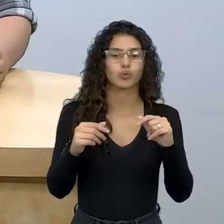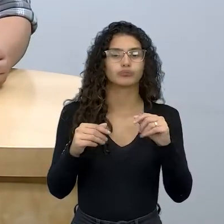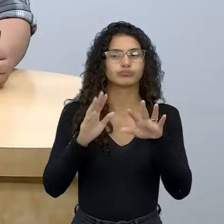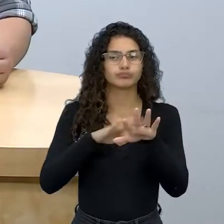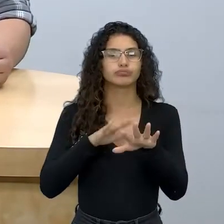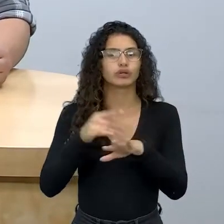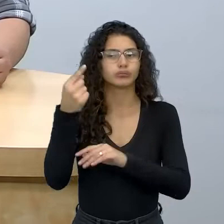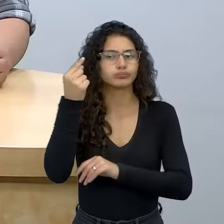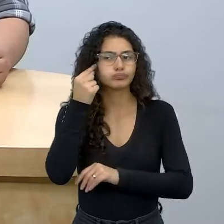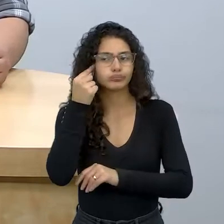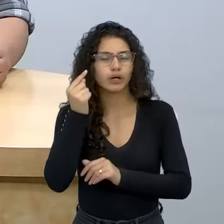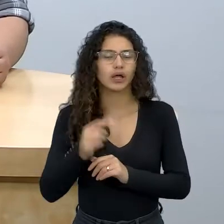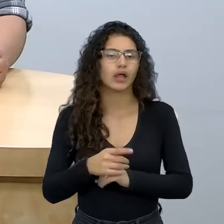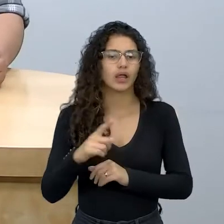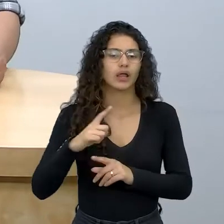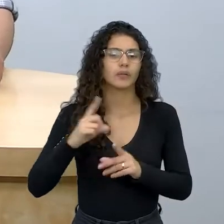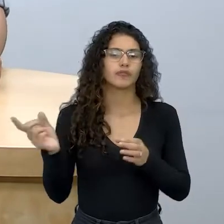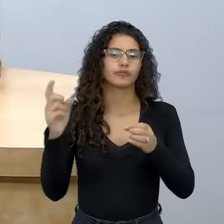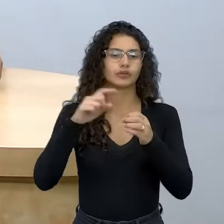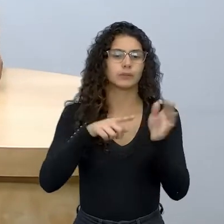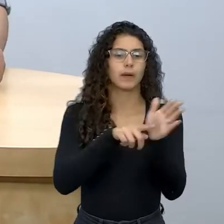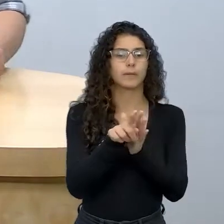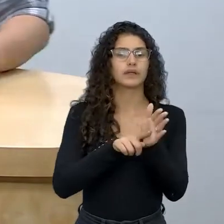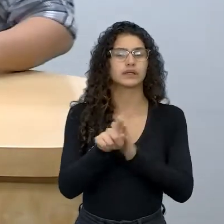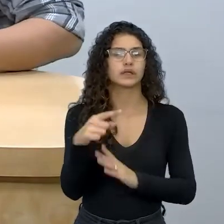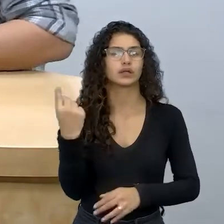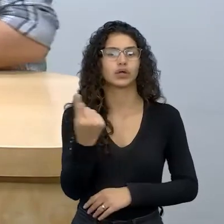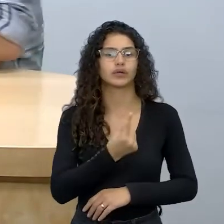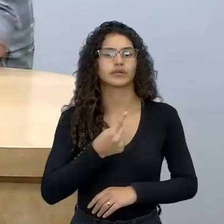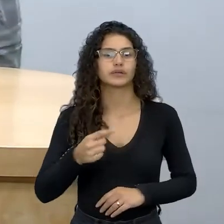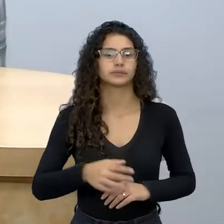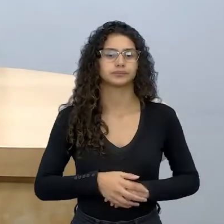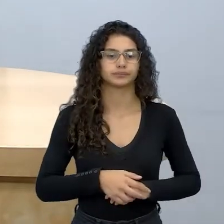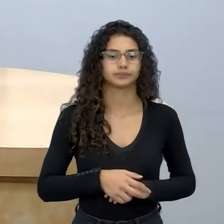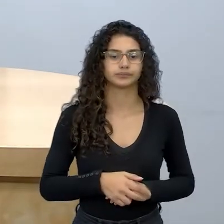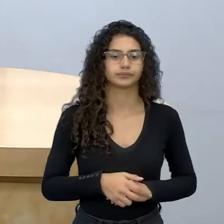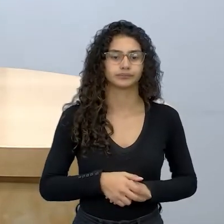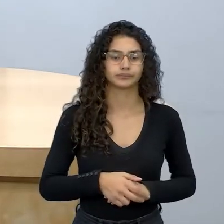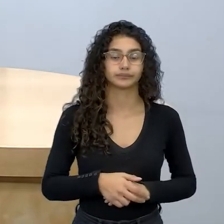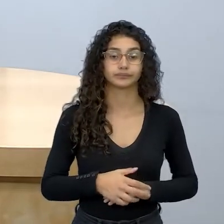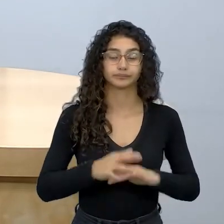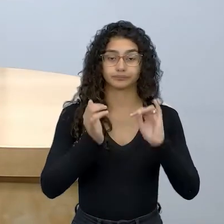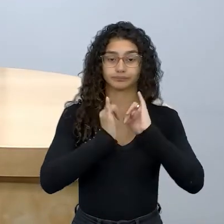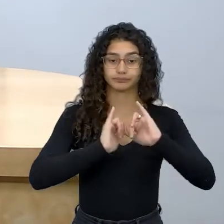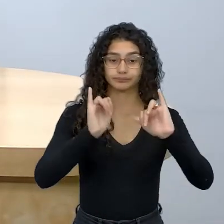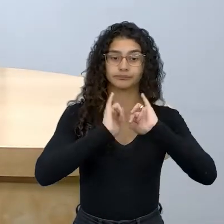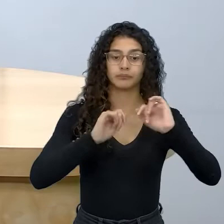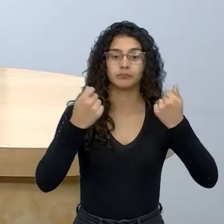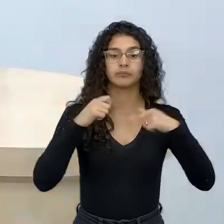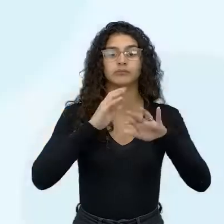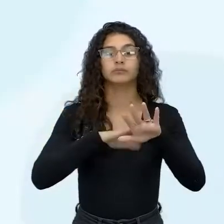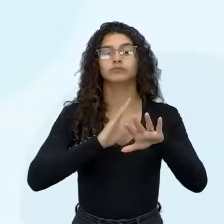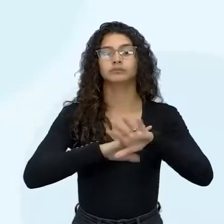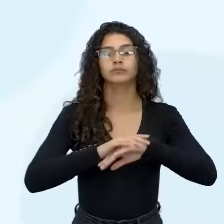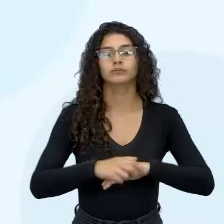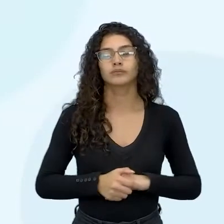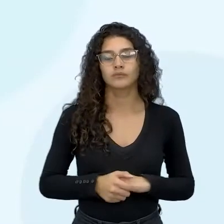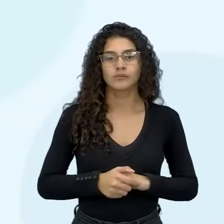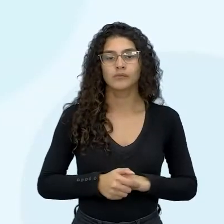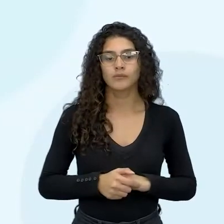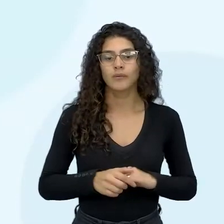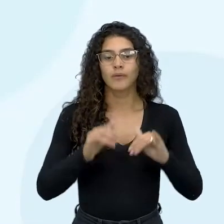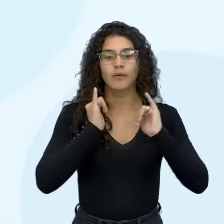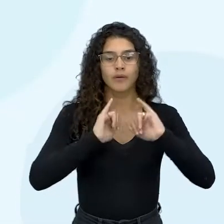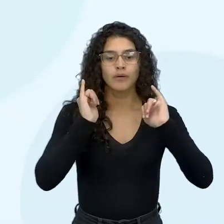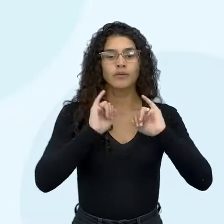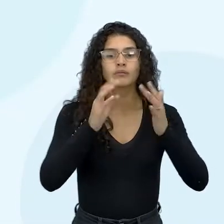cabeça, vamos voltar aqui para a nossa pesquisa, tá? Então, o que a propaganda tem que ser? Essa propaganda